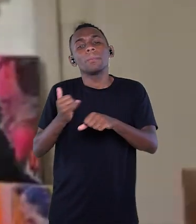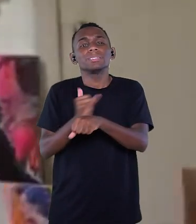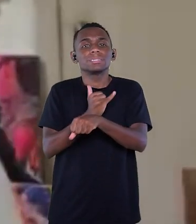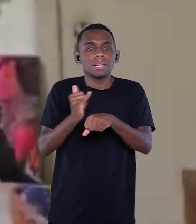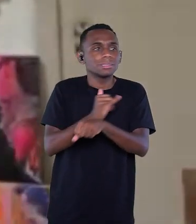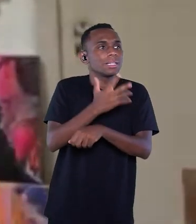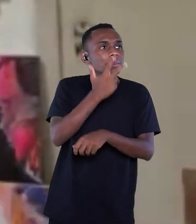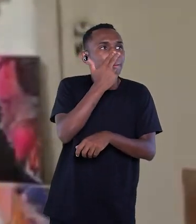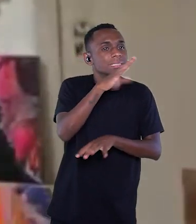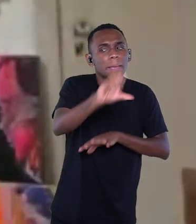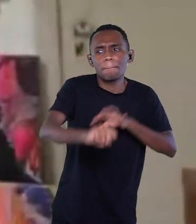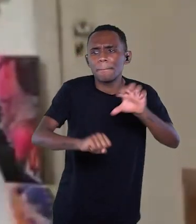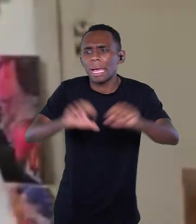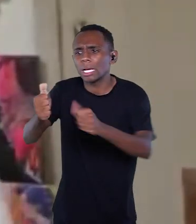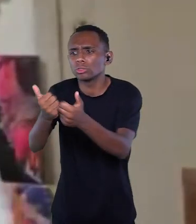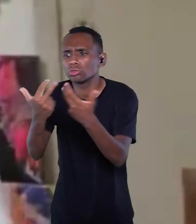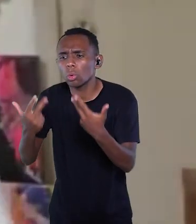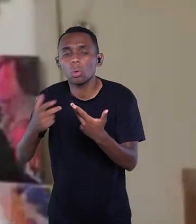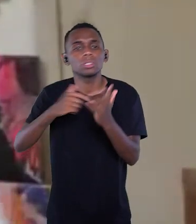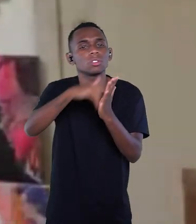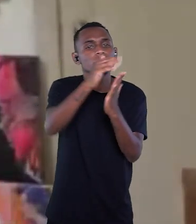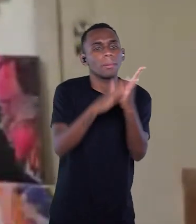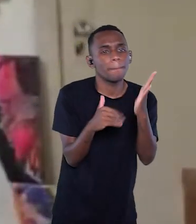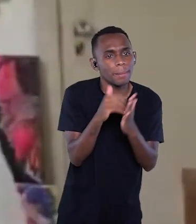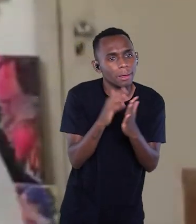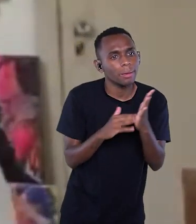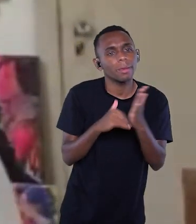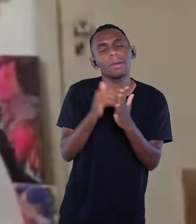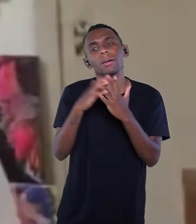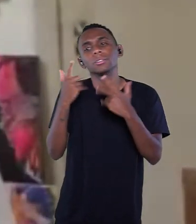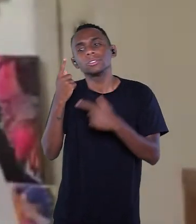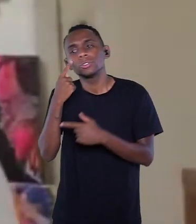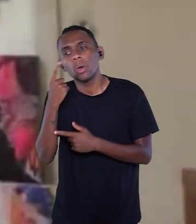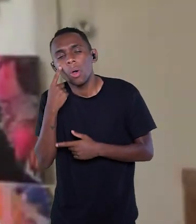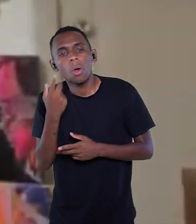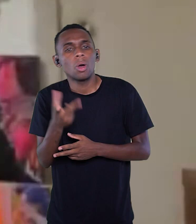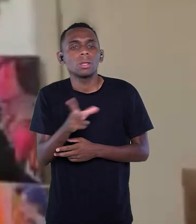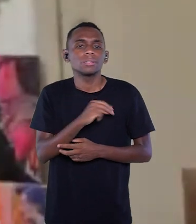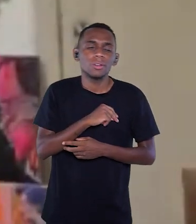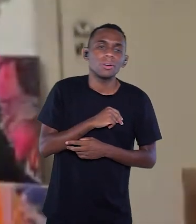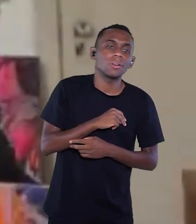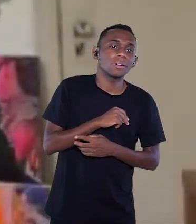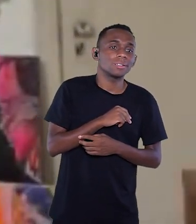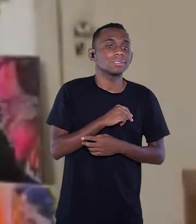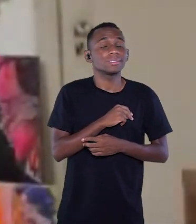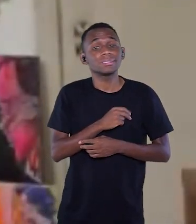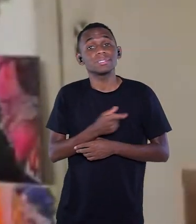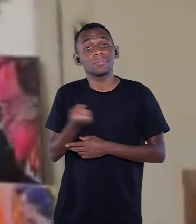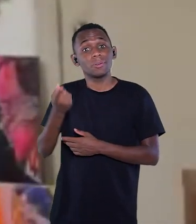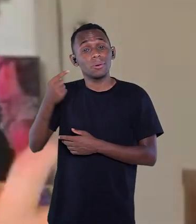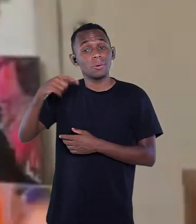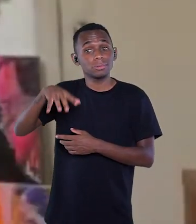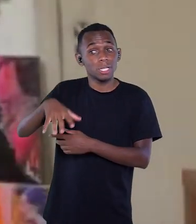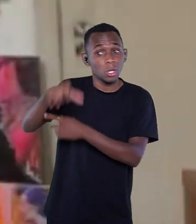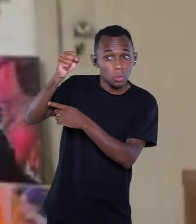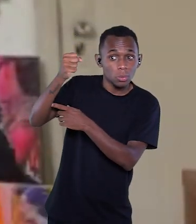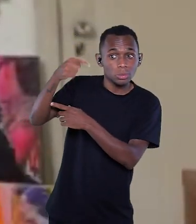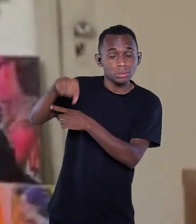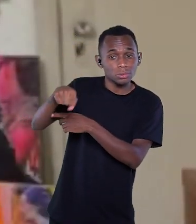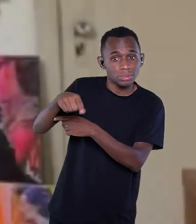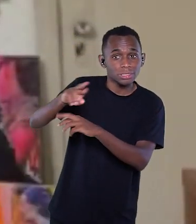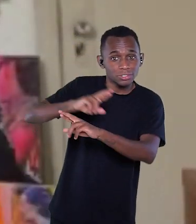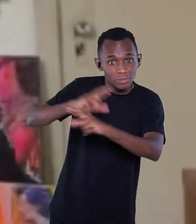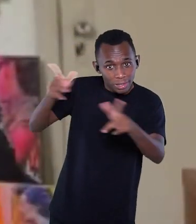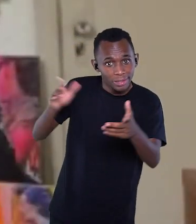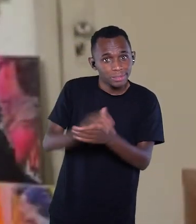de pegar as coisas, sabe? Eu vou pincelando, assim, e falando, olha isso aqui, né? Vou pôr aqui dessa luz e ver diferente,